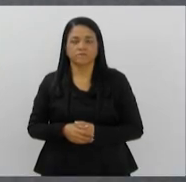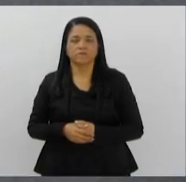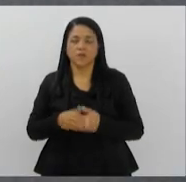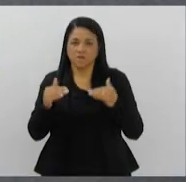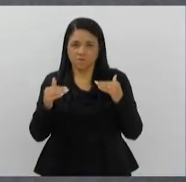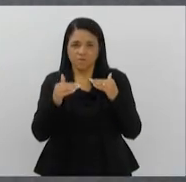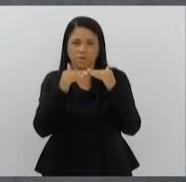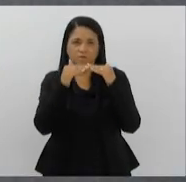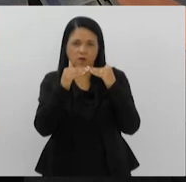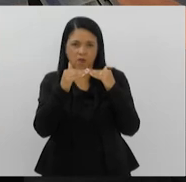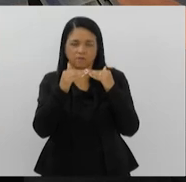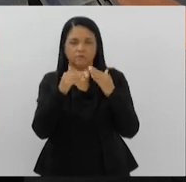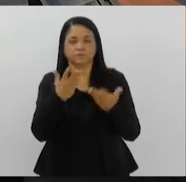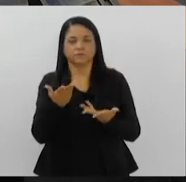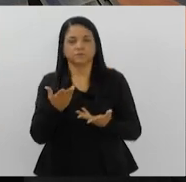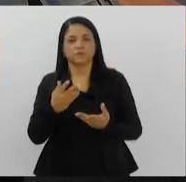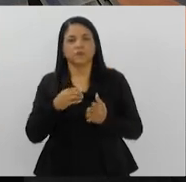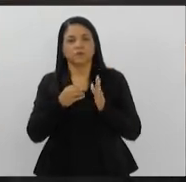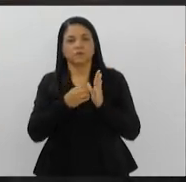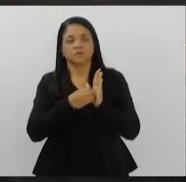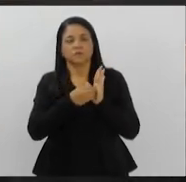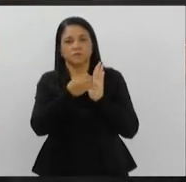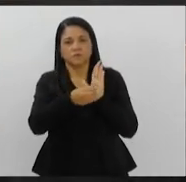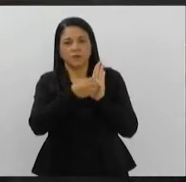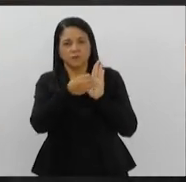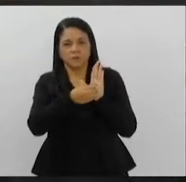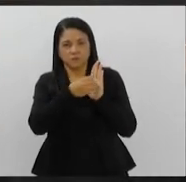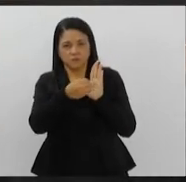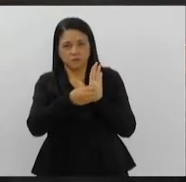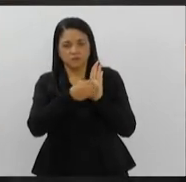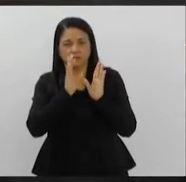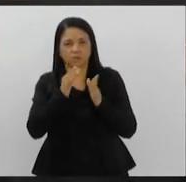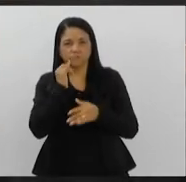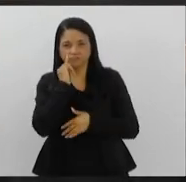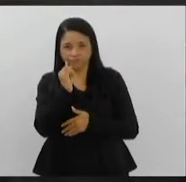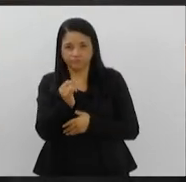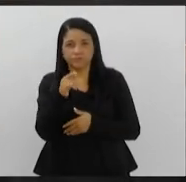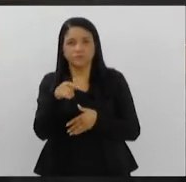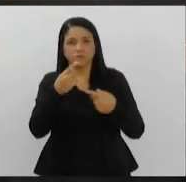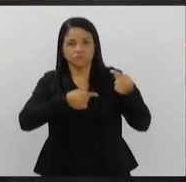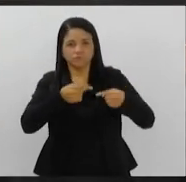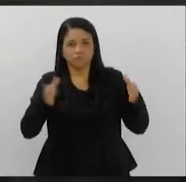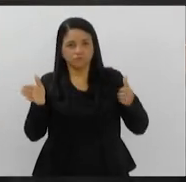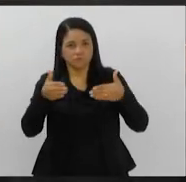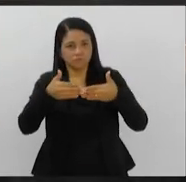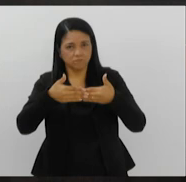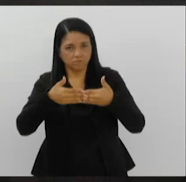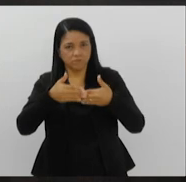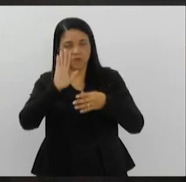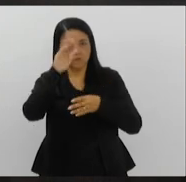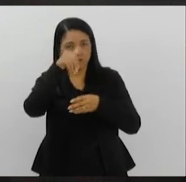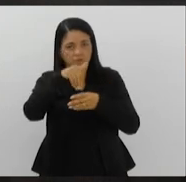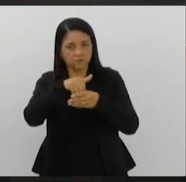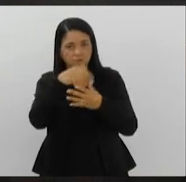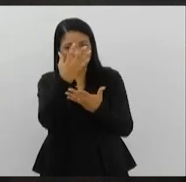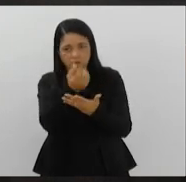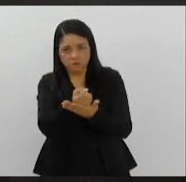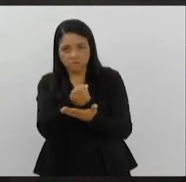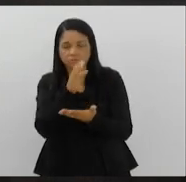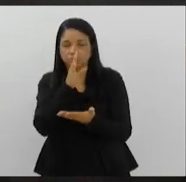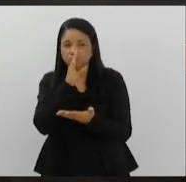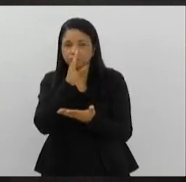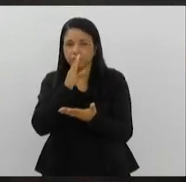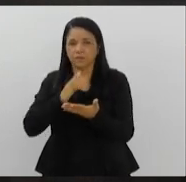Favorável, senhora presidenta. Com os pareceres emitidos em discussão, não havendo o que queira discutir, encerrada a discussão em votação, os senhores que aprovam, mas como